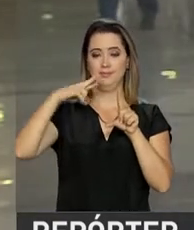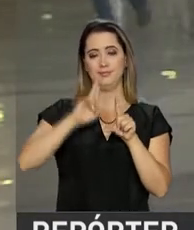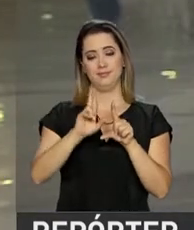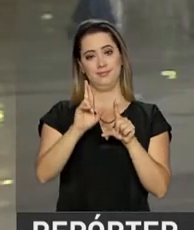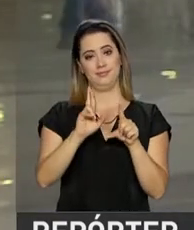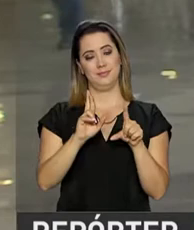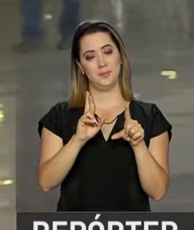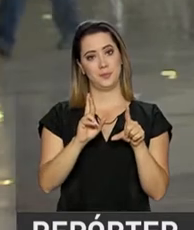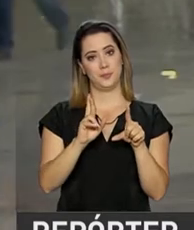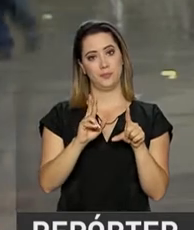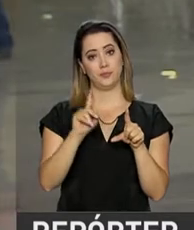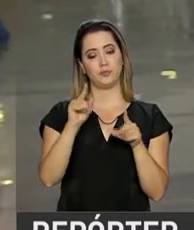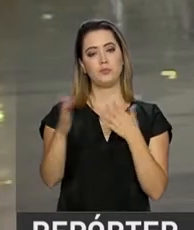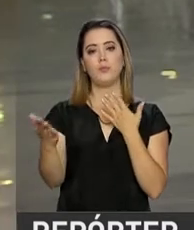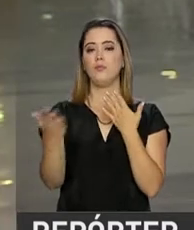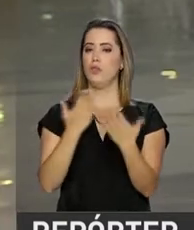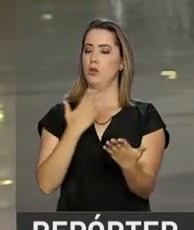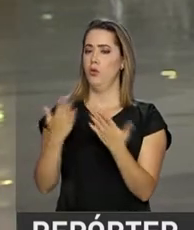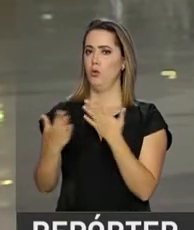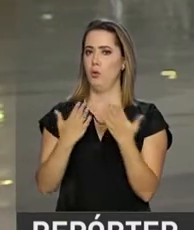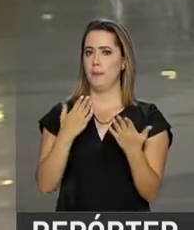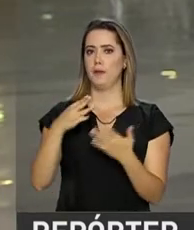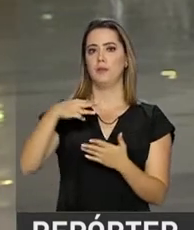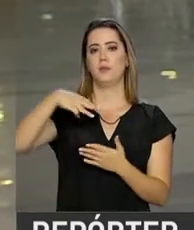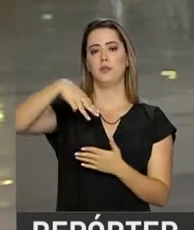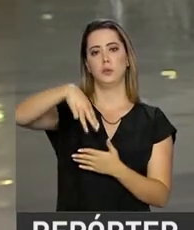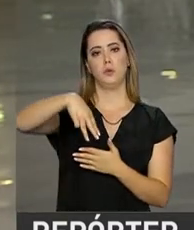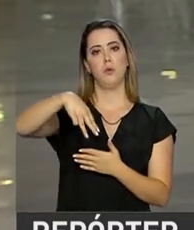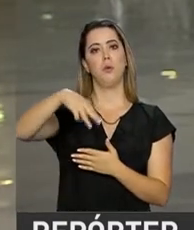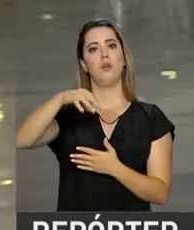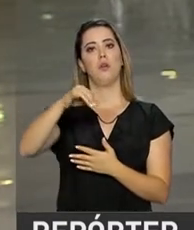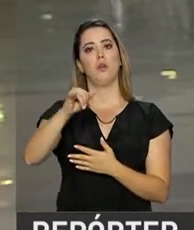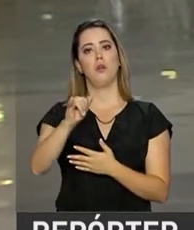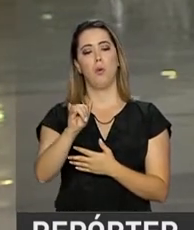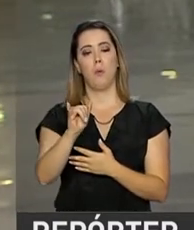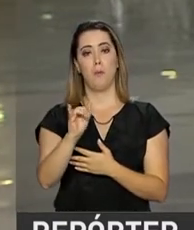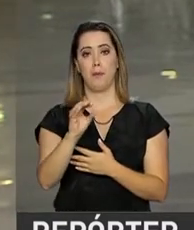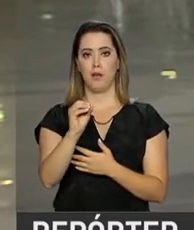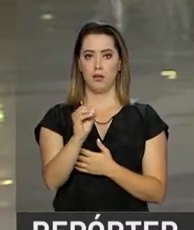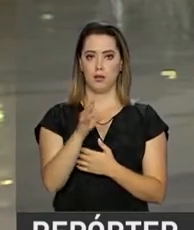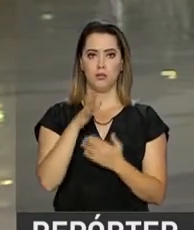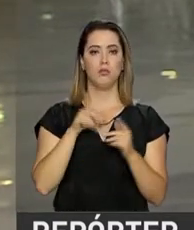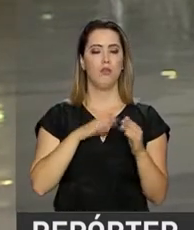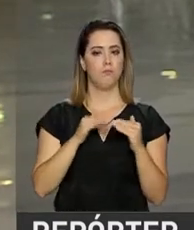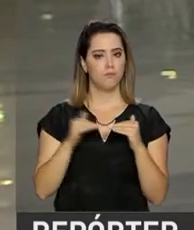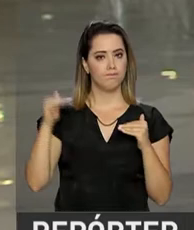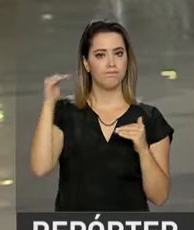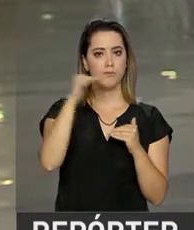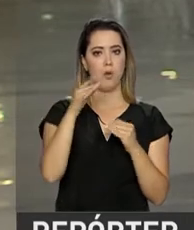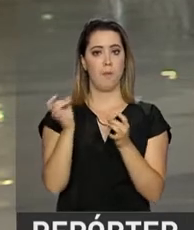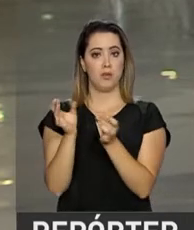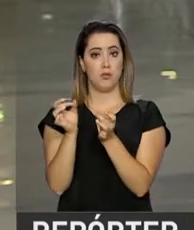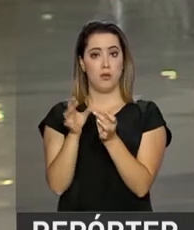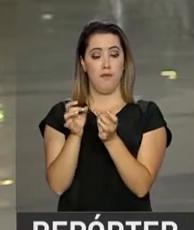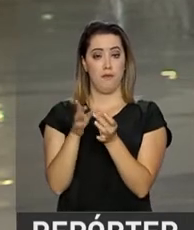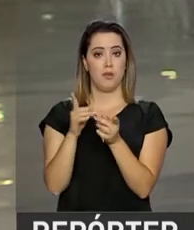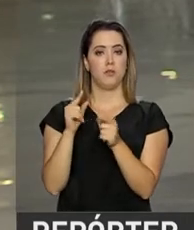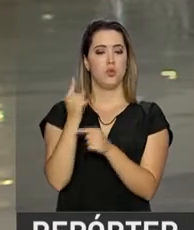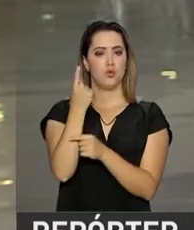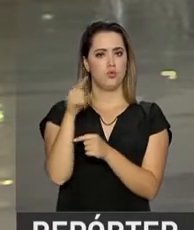tv nbr em comparação a maio segundo o ibge houve um aumento nas vendas no comércio varejista de